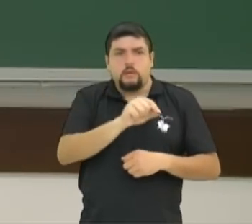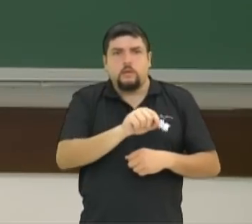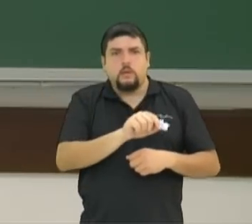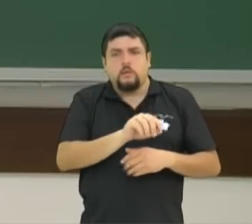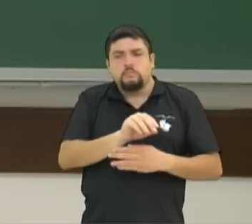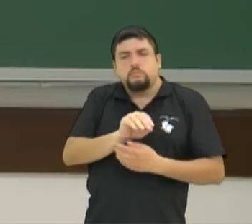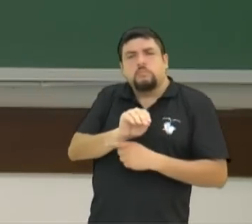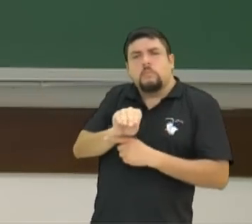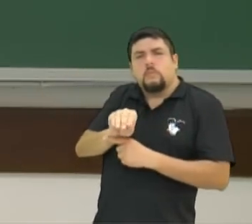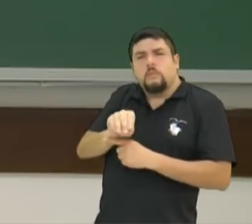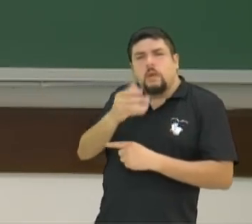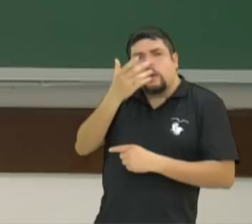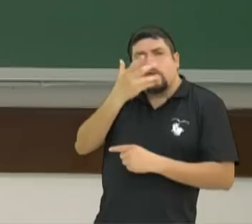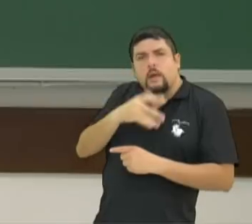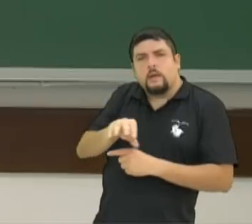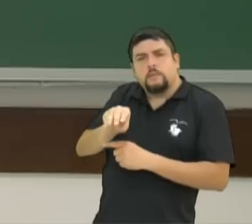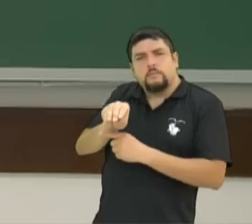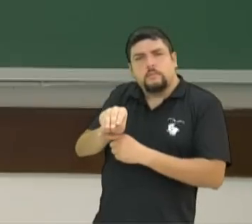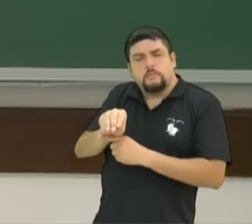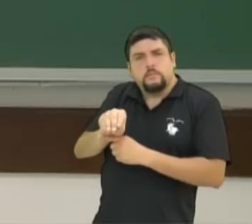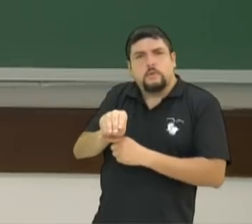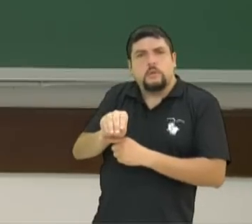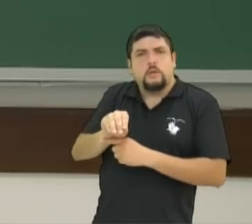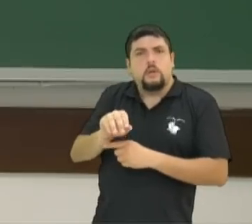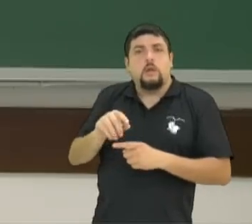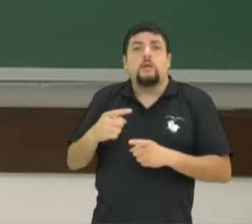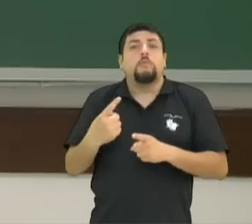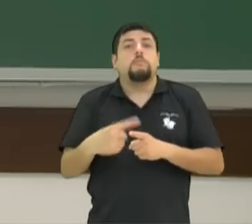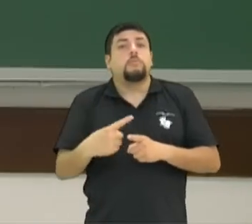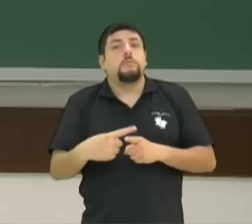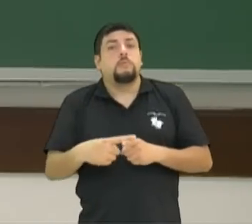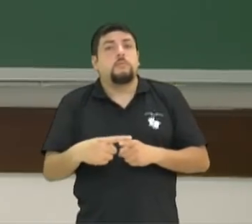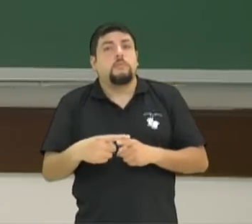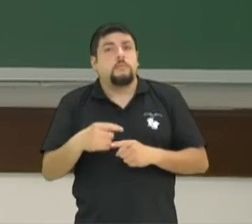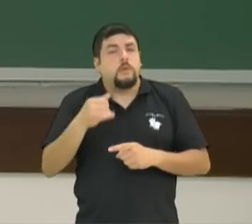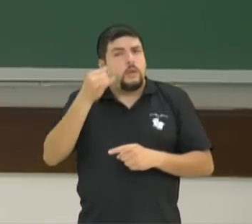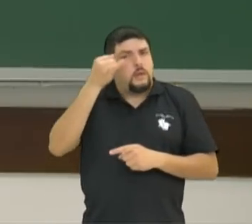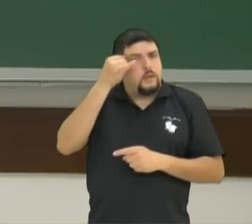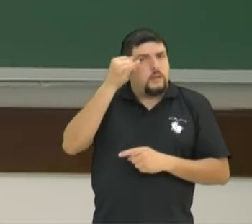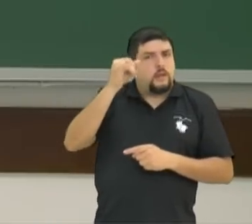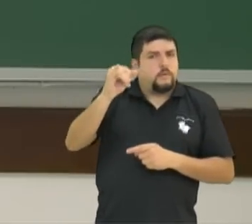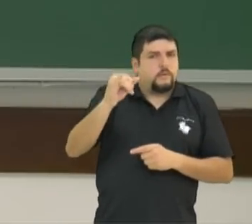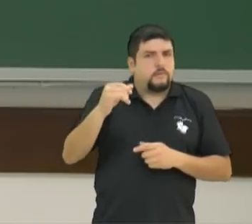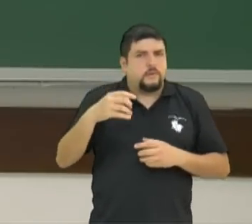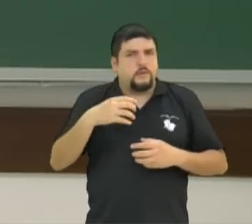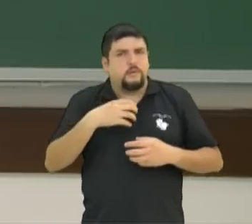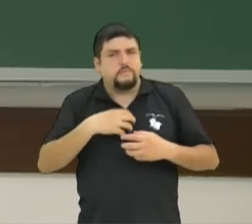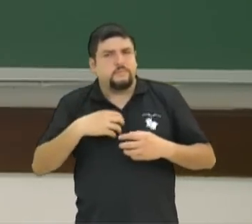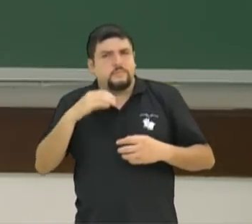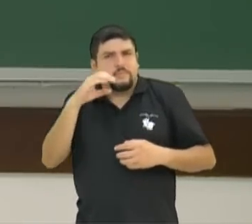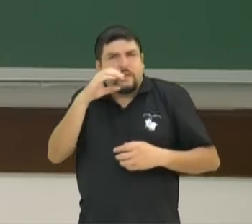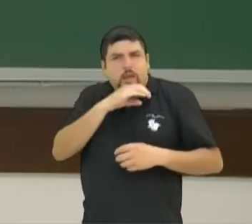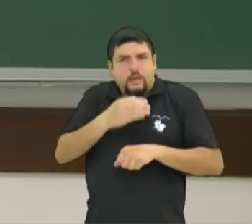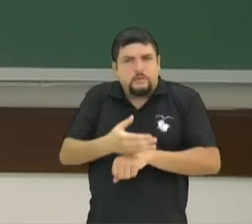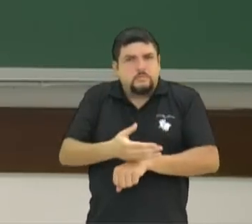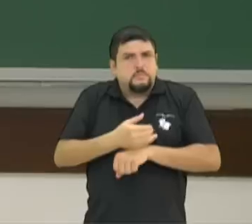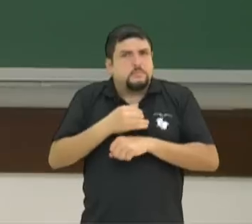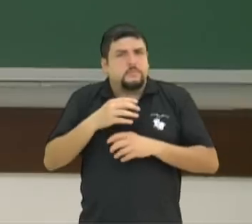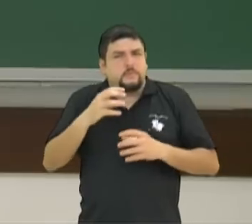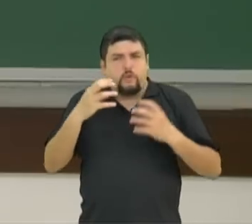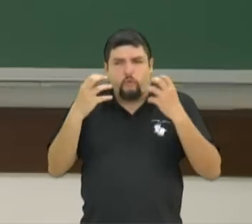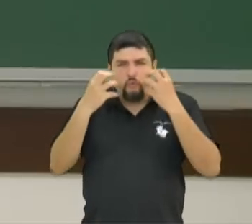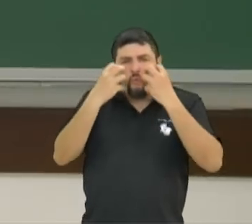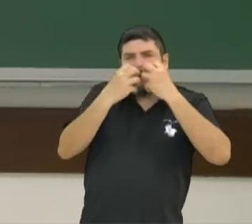que a mulher branca não tivesse essa relação com o envelhecimento, como era um código de conduta, né?